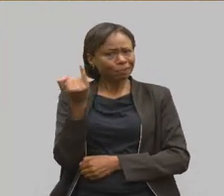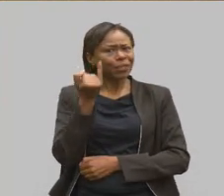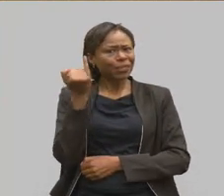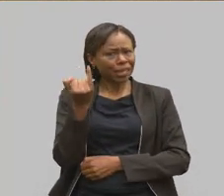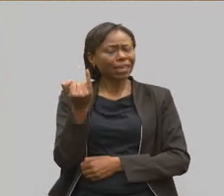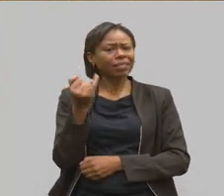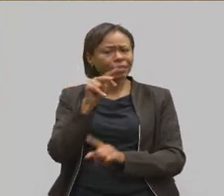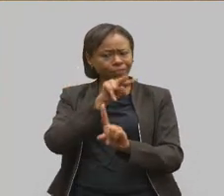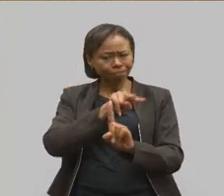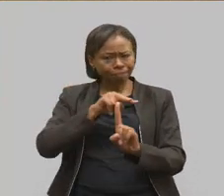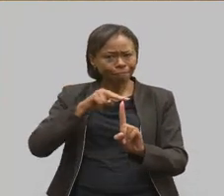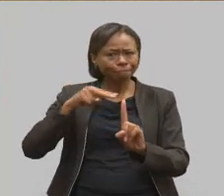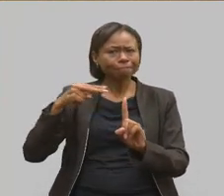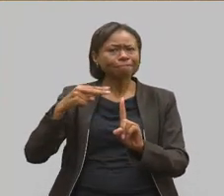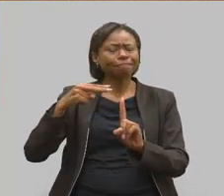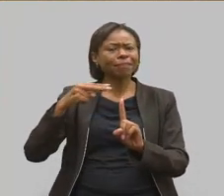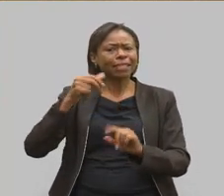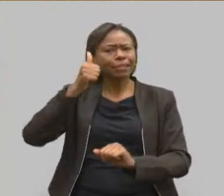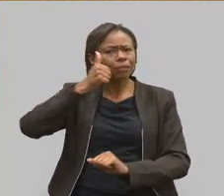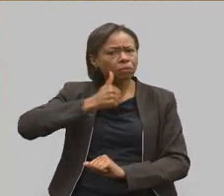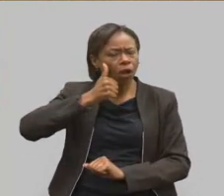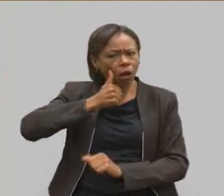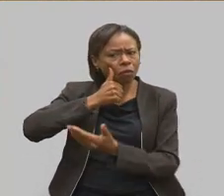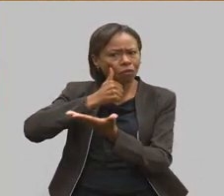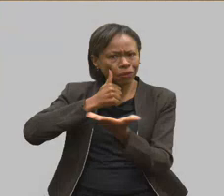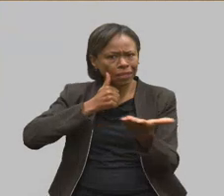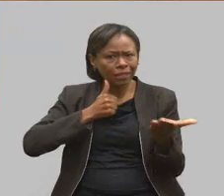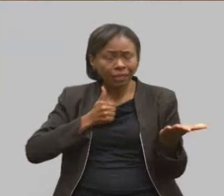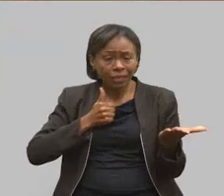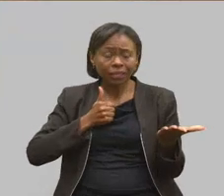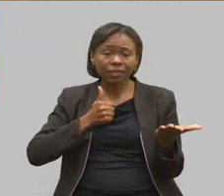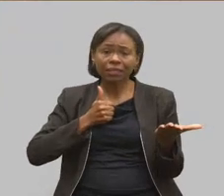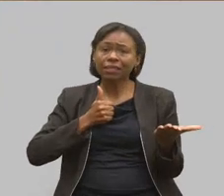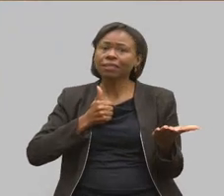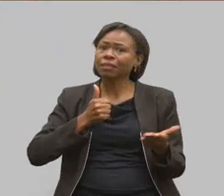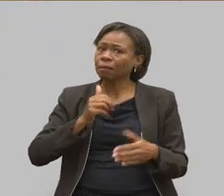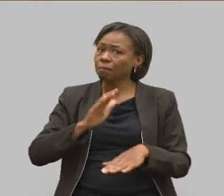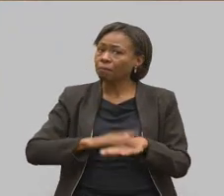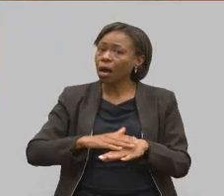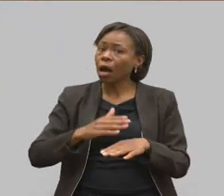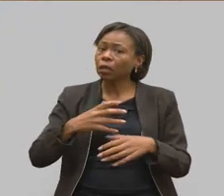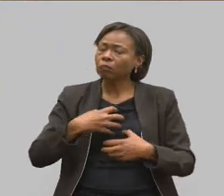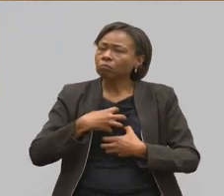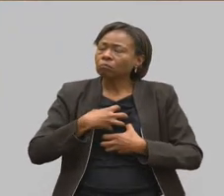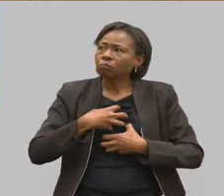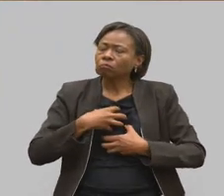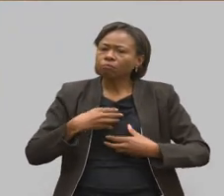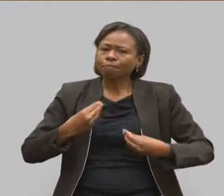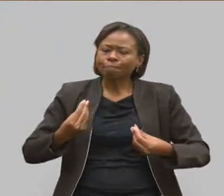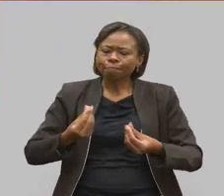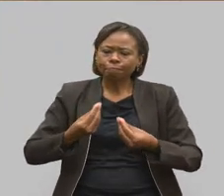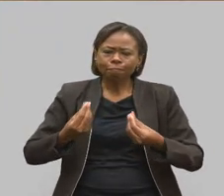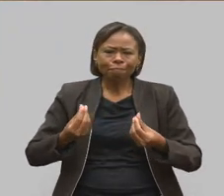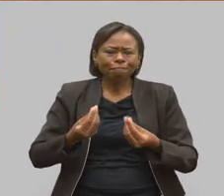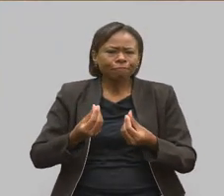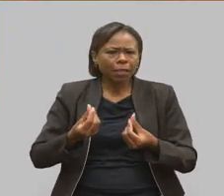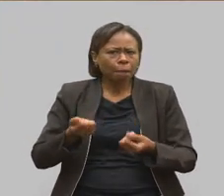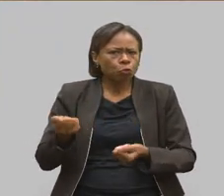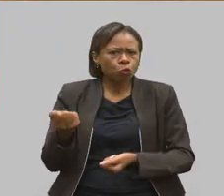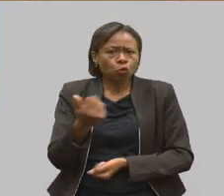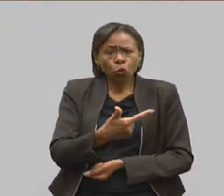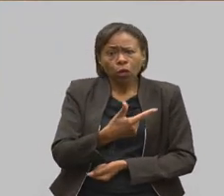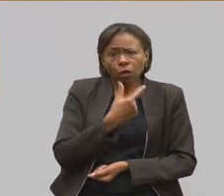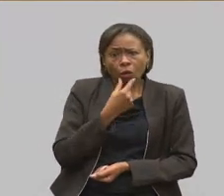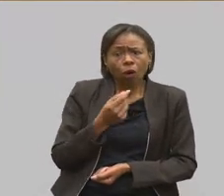visão feminina vocês mulheres Vocês são muito mais sensíveis do que nós homens vocês têm um olhar